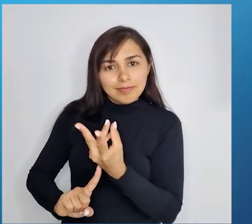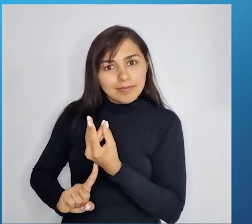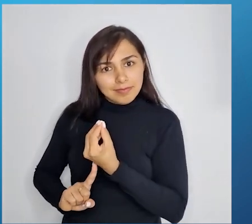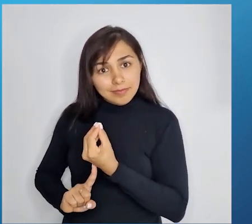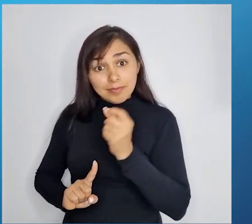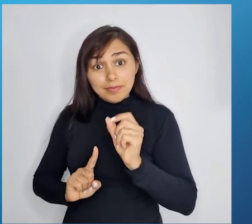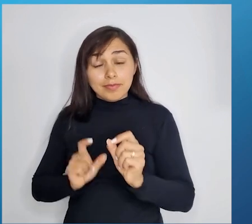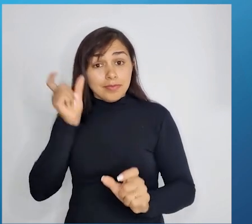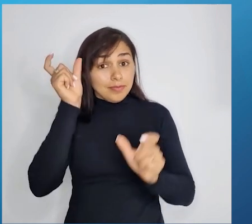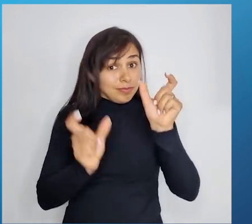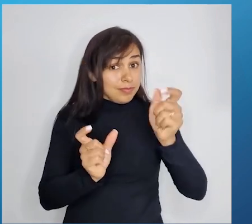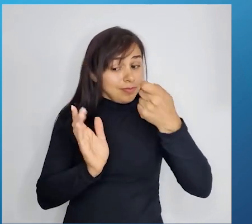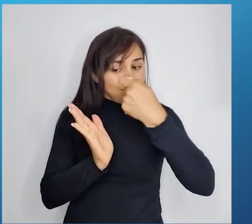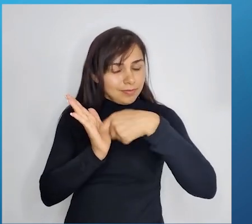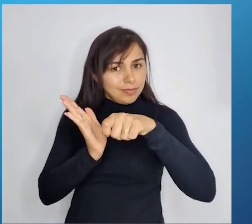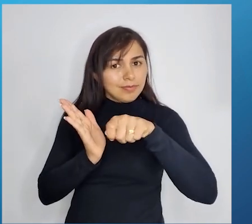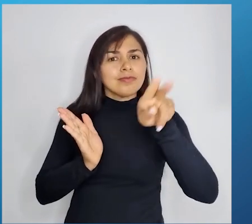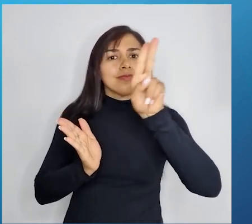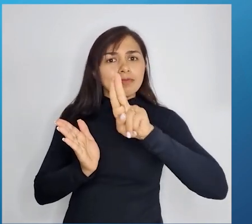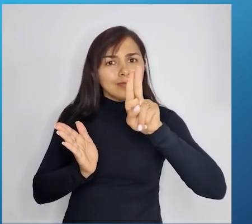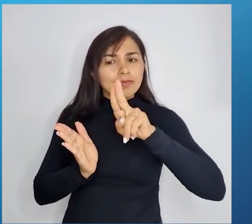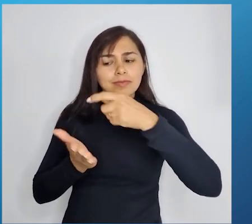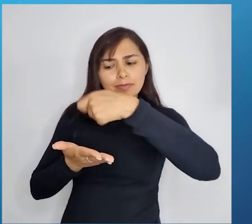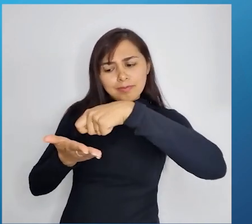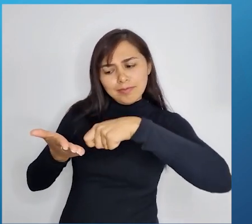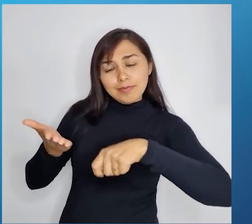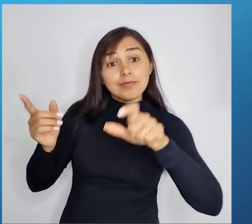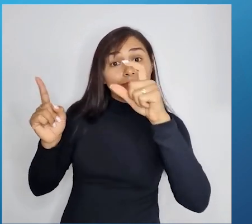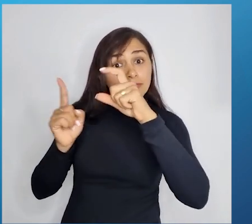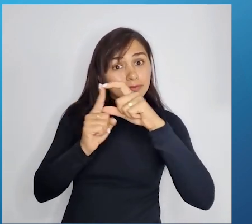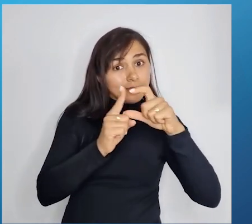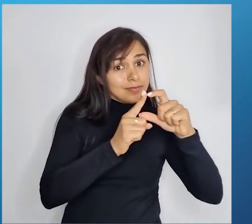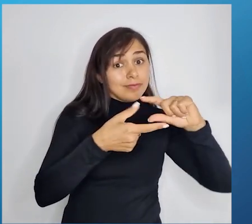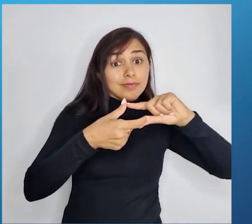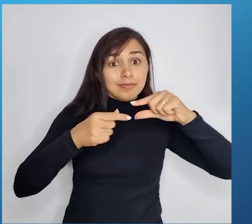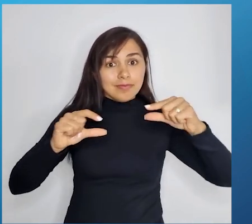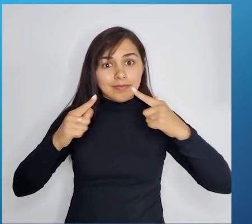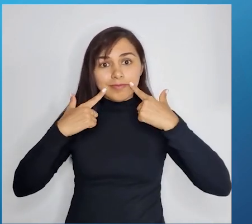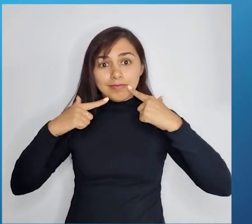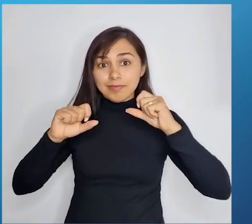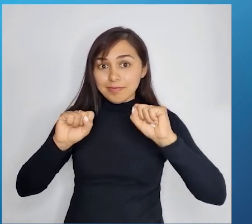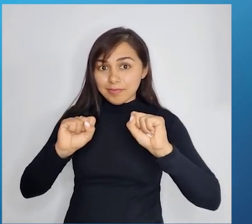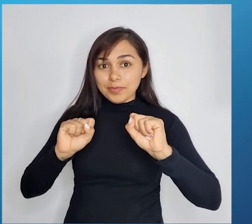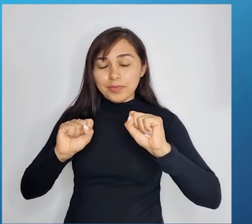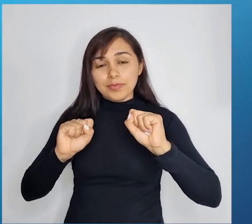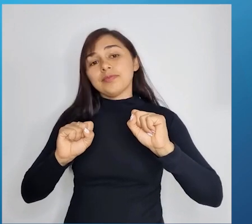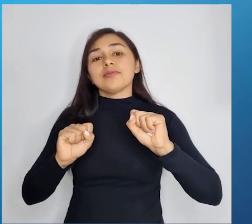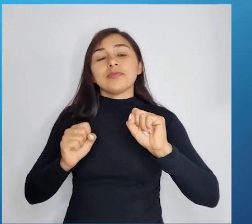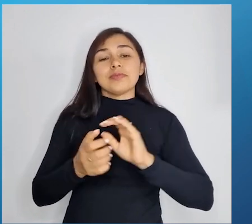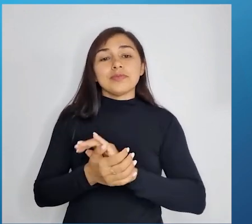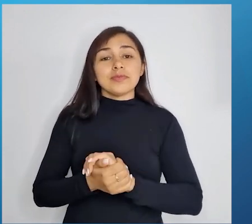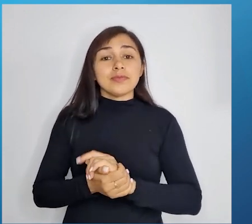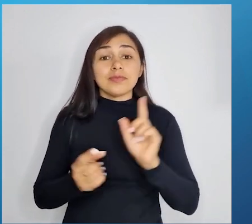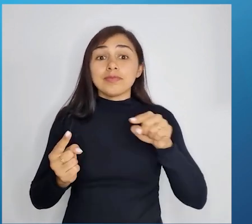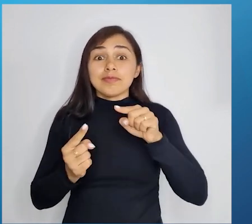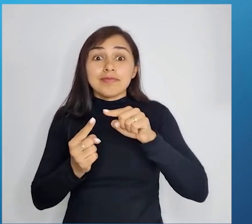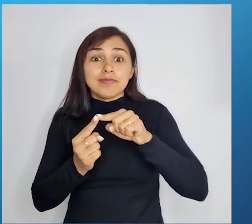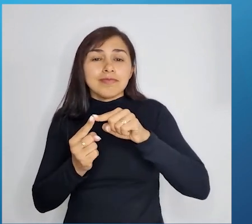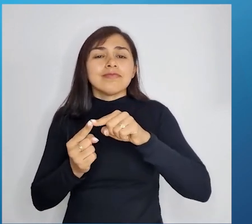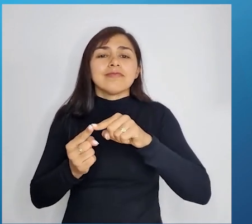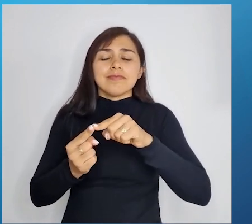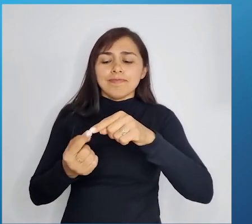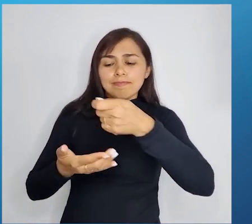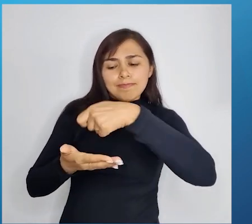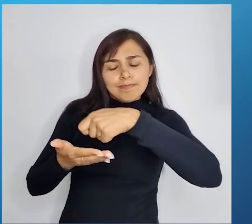qual os escritores utilizam palavras e estruturas linguísticas para criar obras e provocam